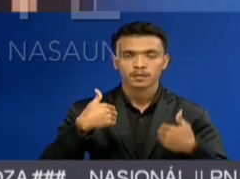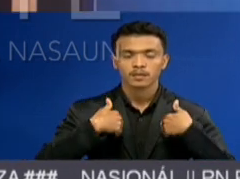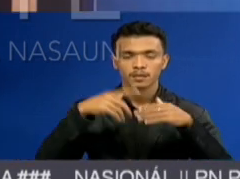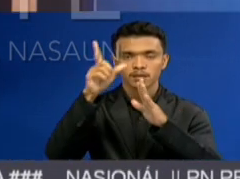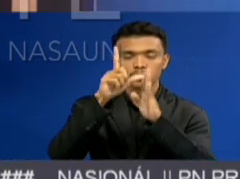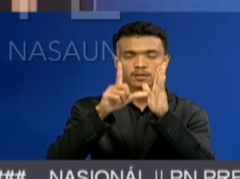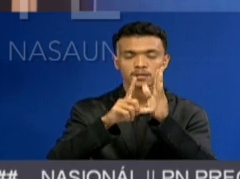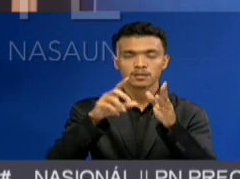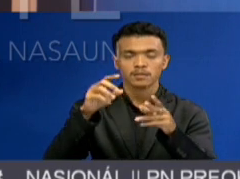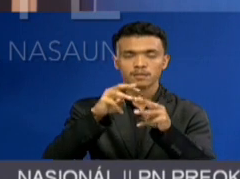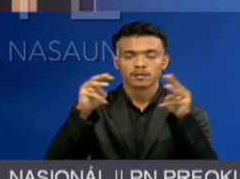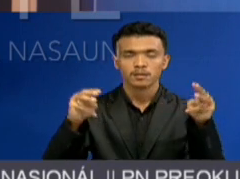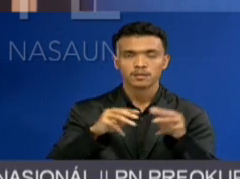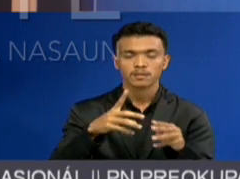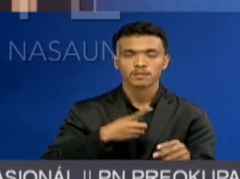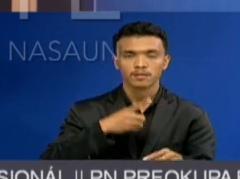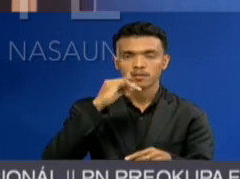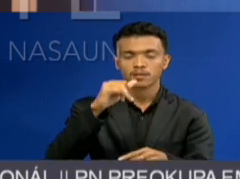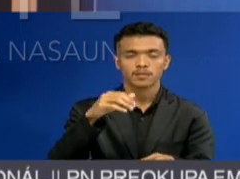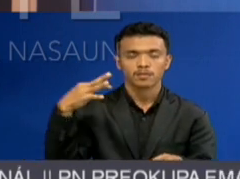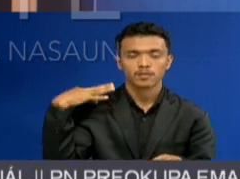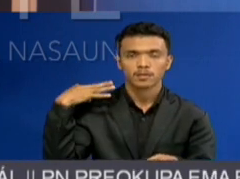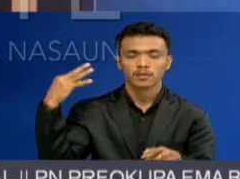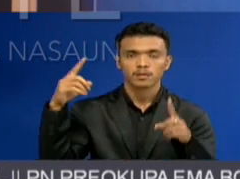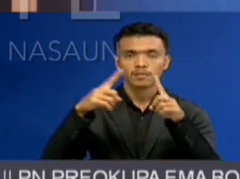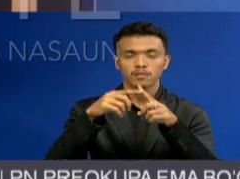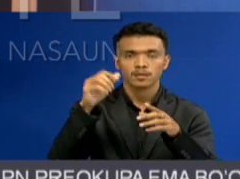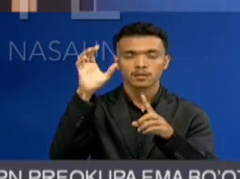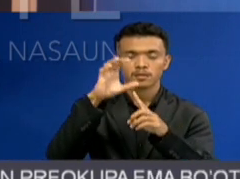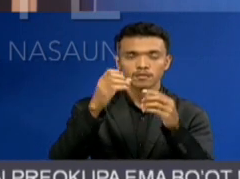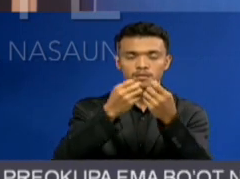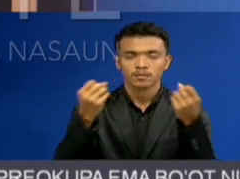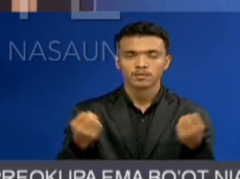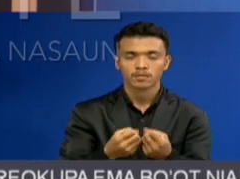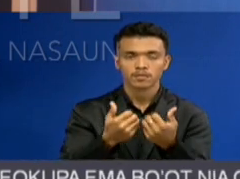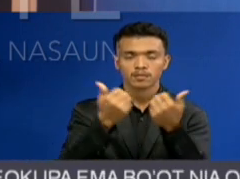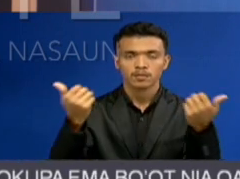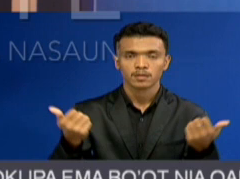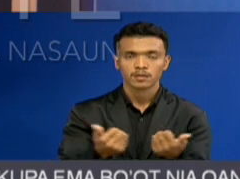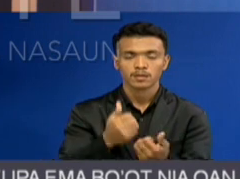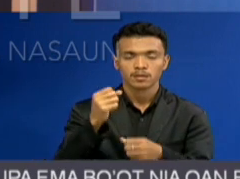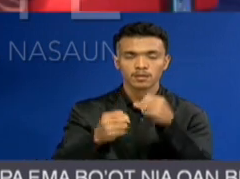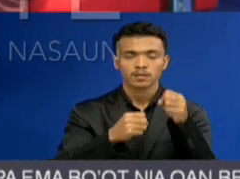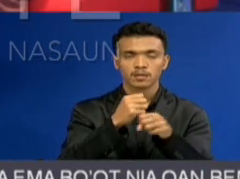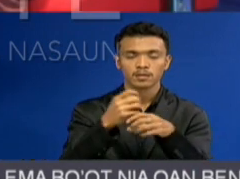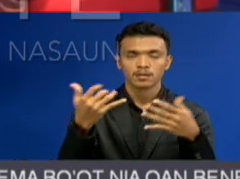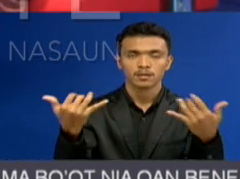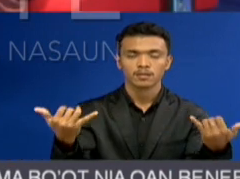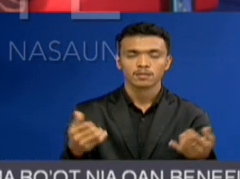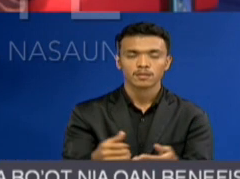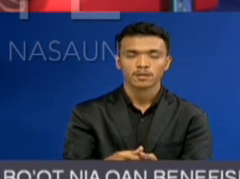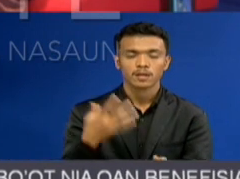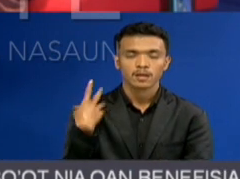sira munisipi di ne be mak atu kandidata an ba iha sefisuku no sefel dia sira ba iha periode de nei. Durante ne ami